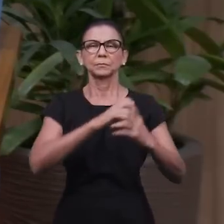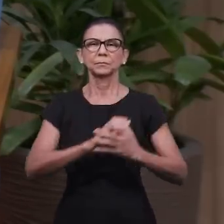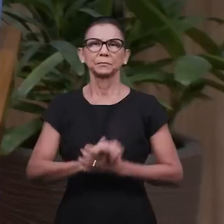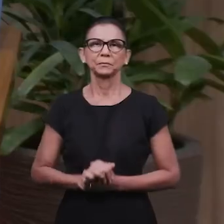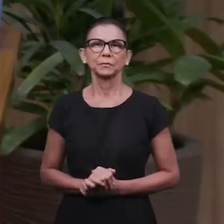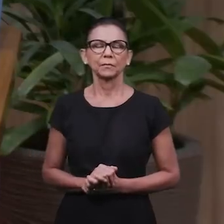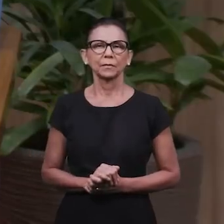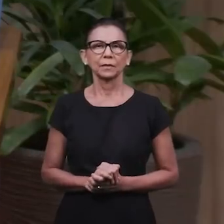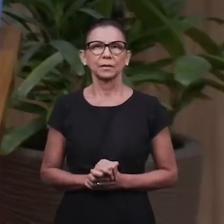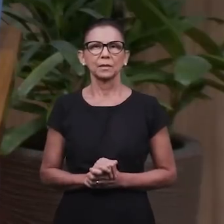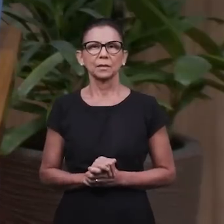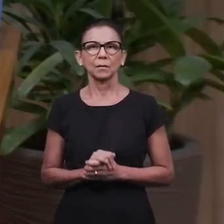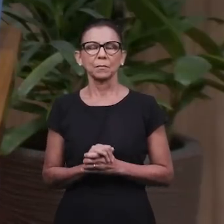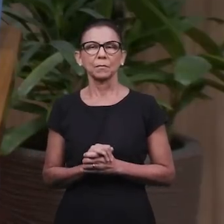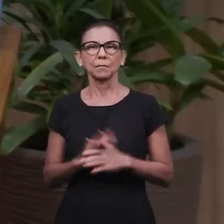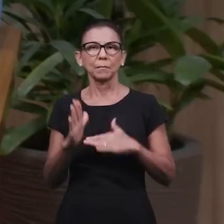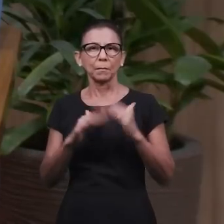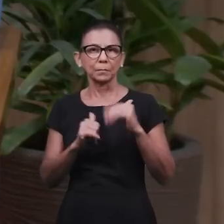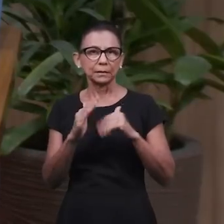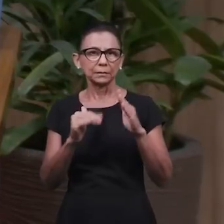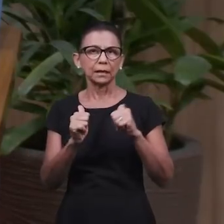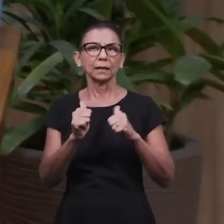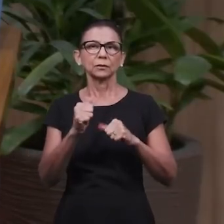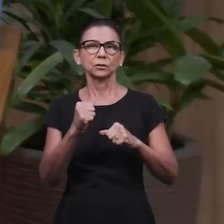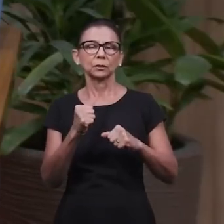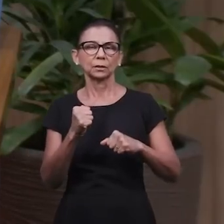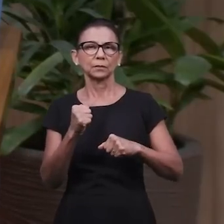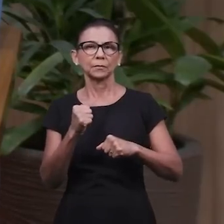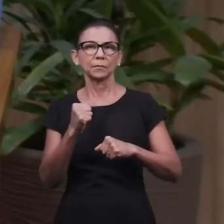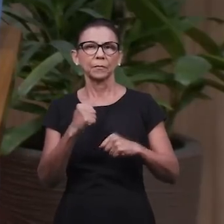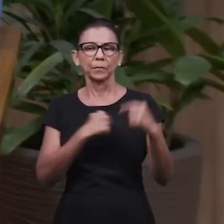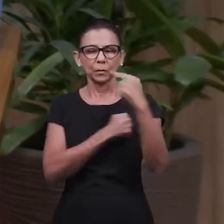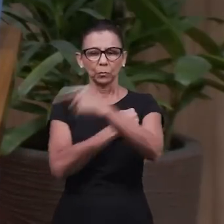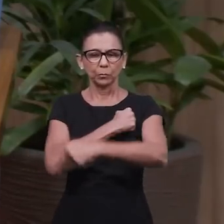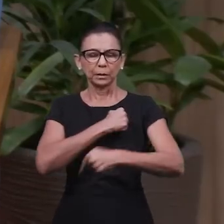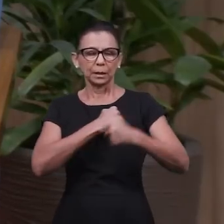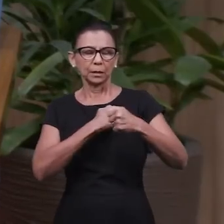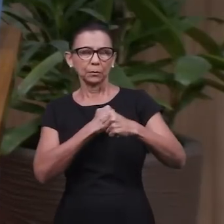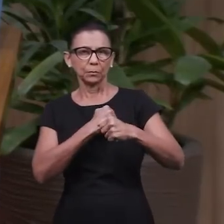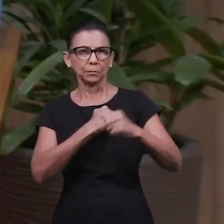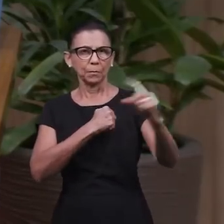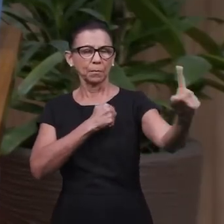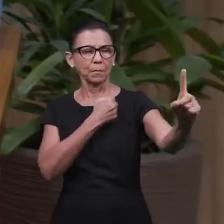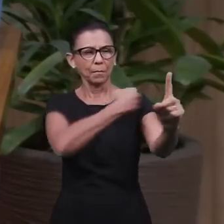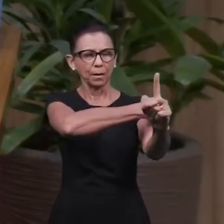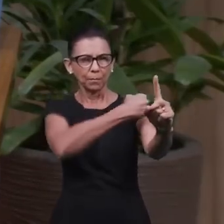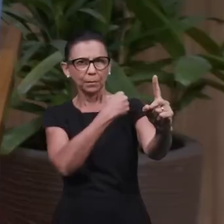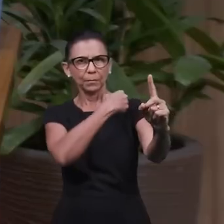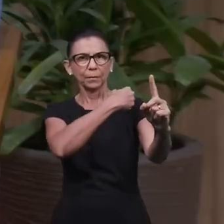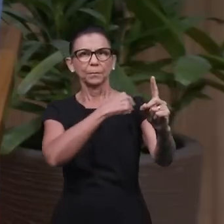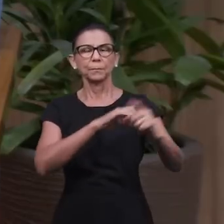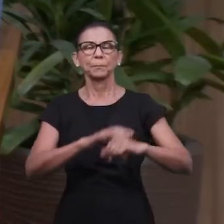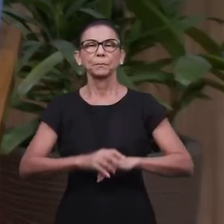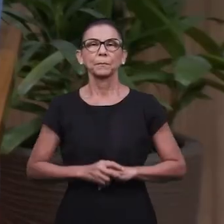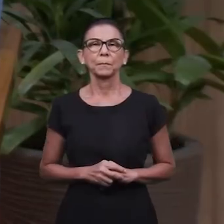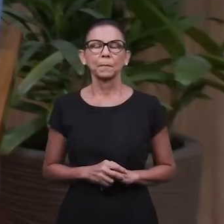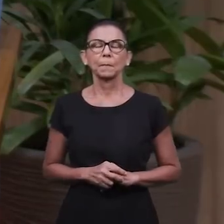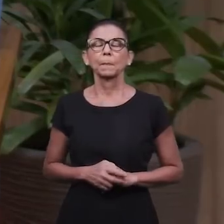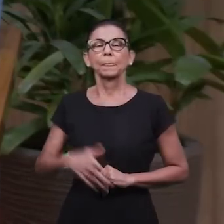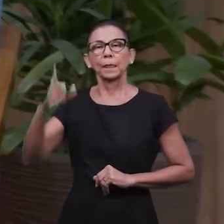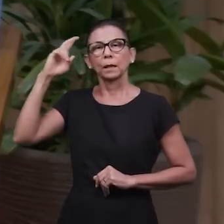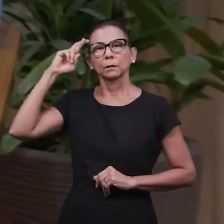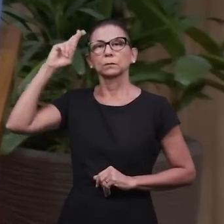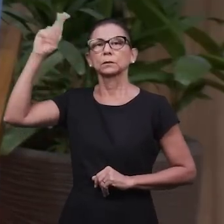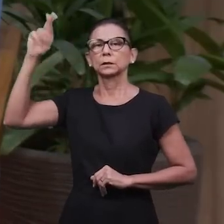e ele tinha, então, o Senhor nos dá não só as armas de defesa, como também as armas de